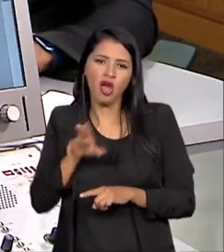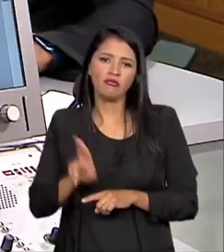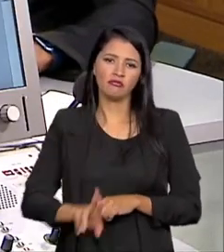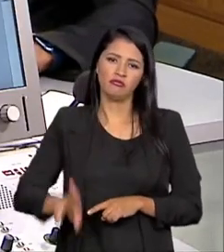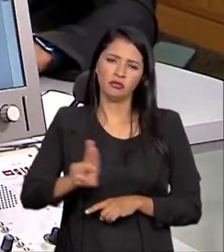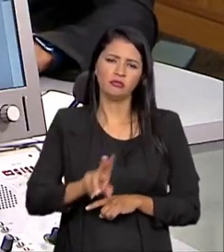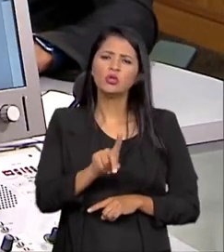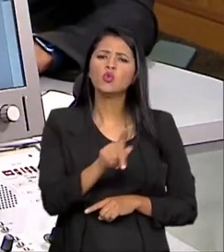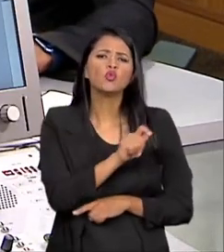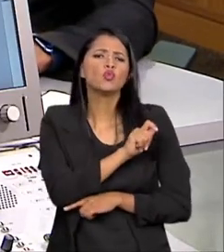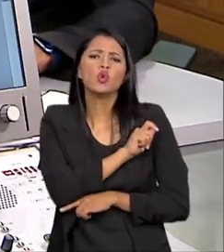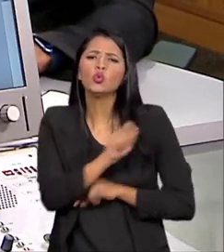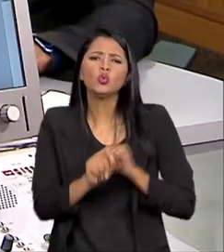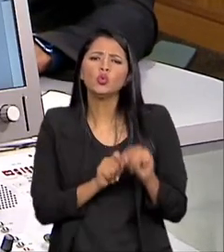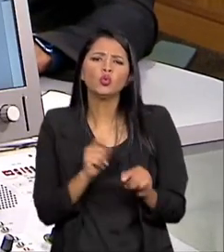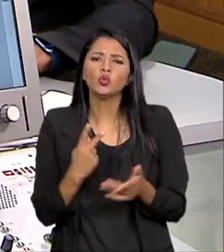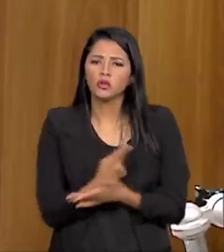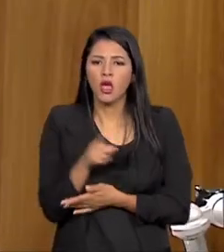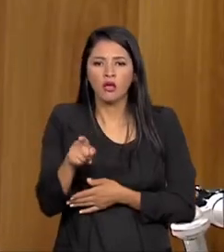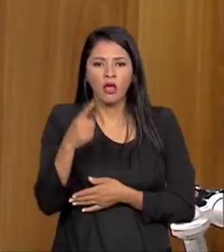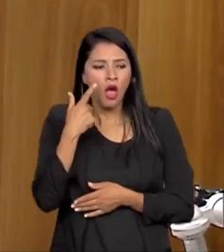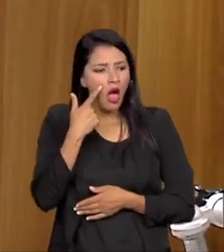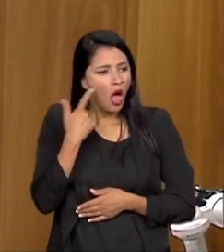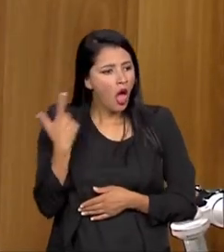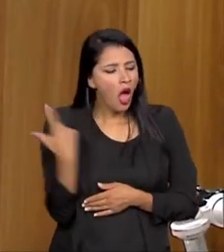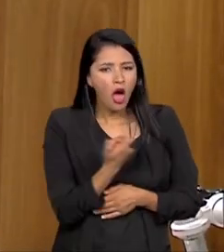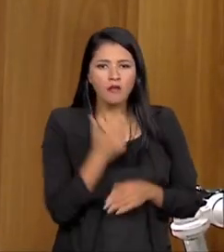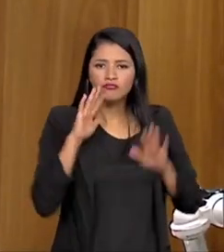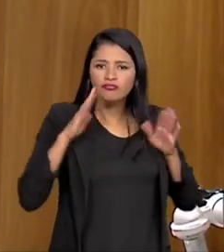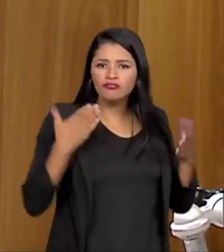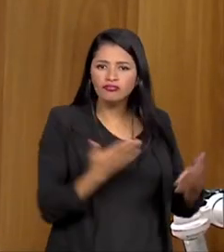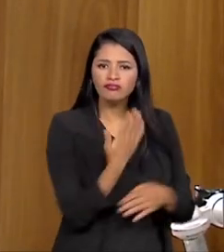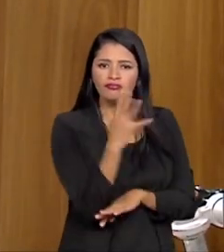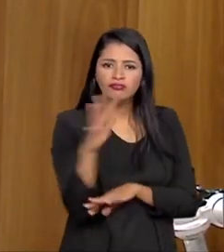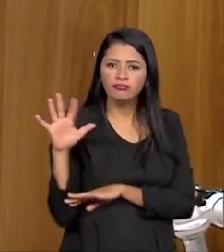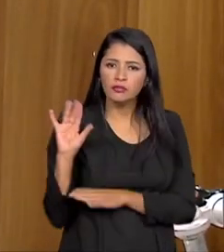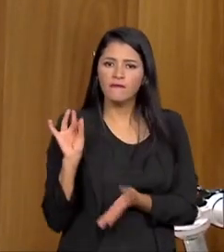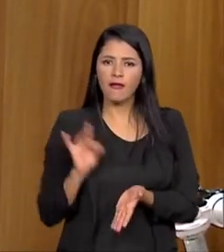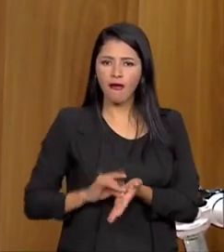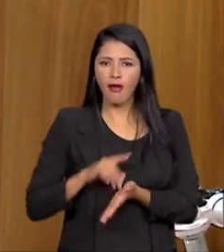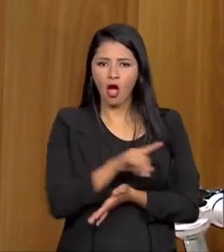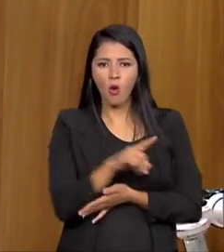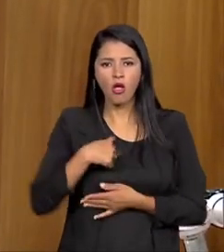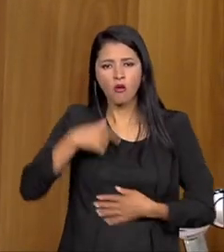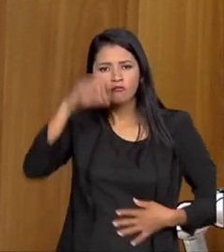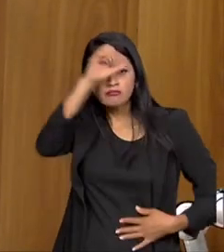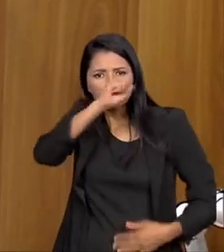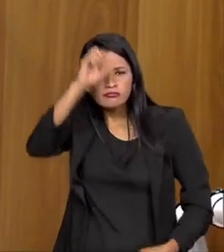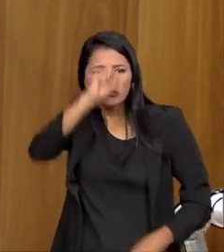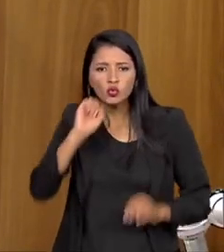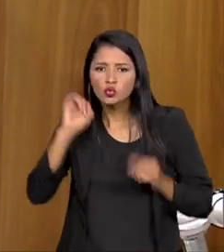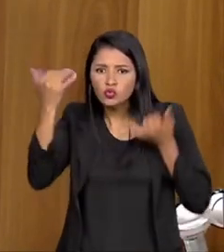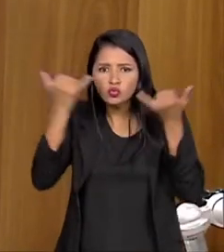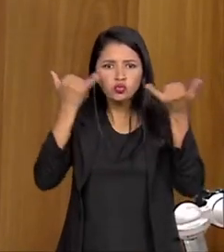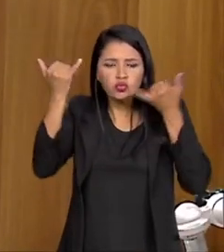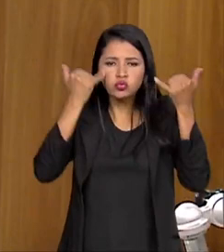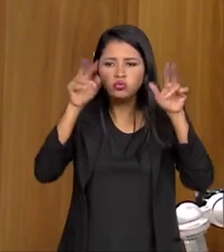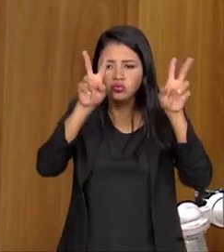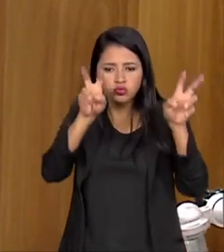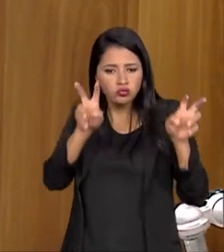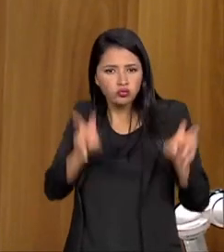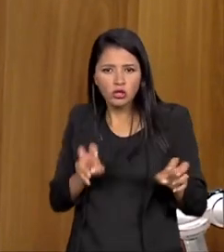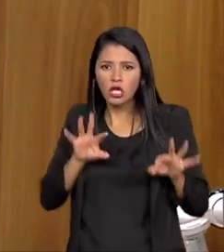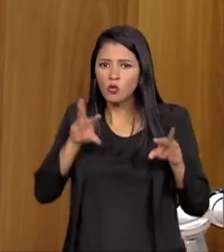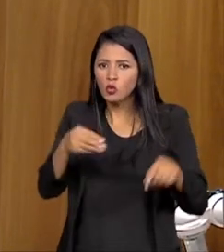com os alunos despertam interesse pro meio ambiente e o interesse numa ação real aonde eu aprendo tudo eu aprendo todos os temas todas as